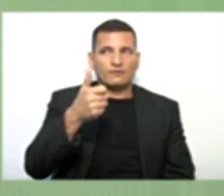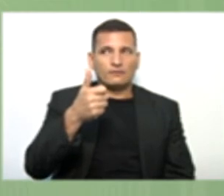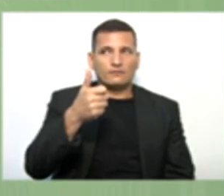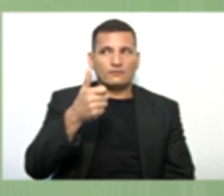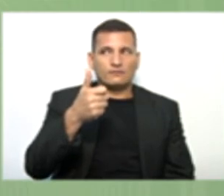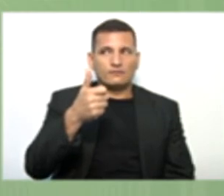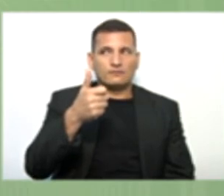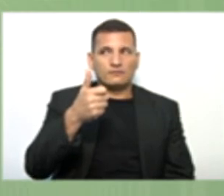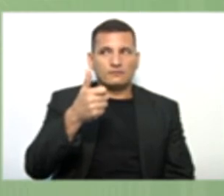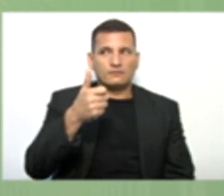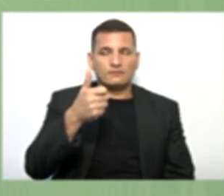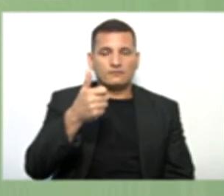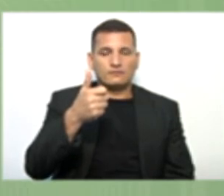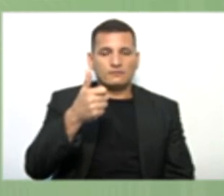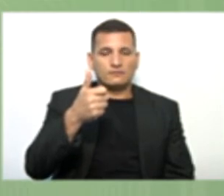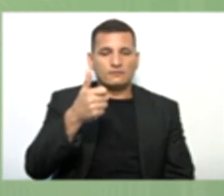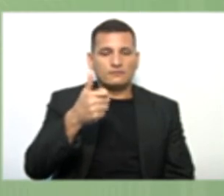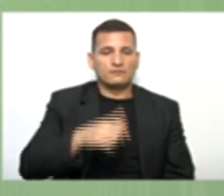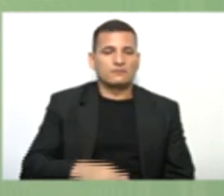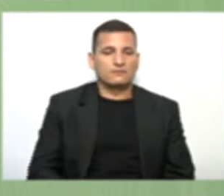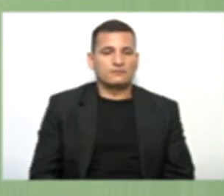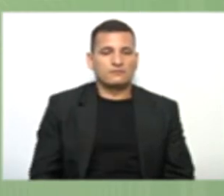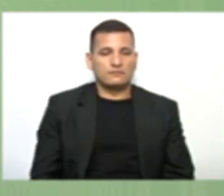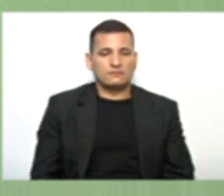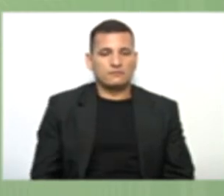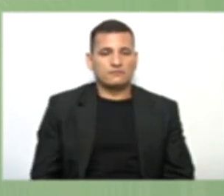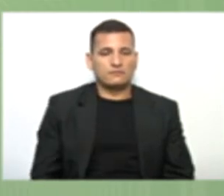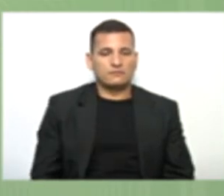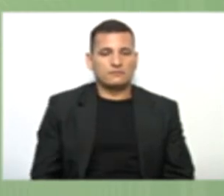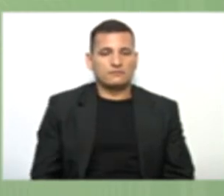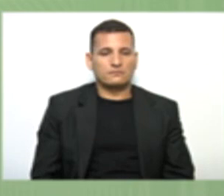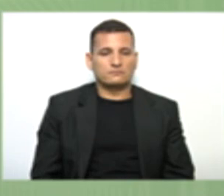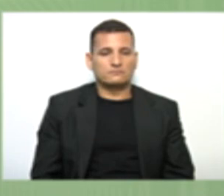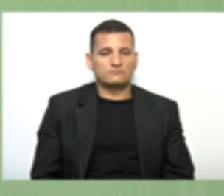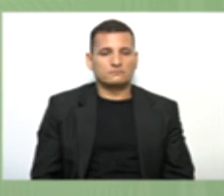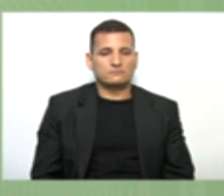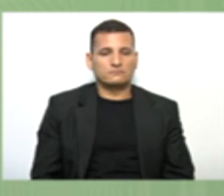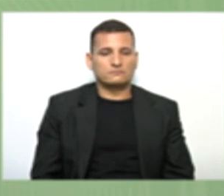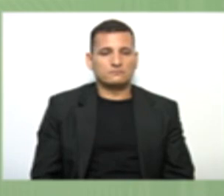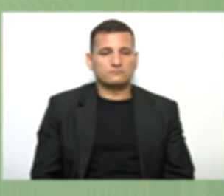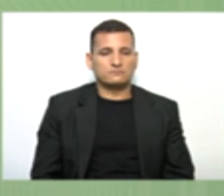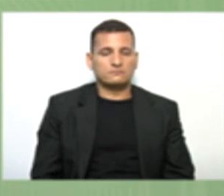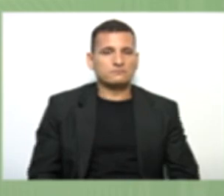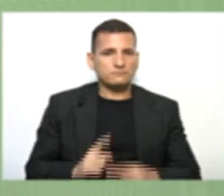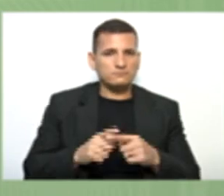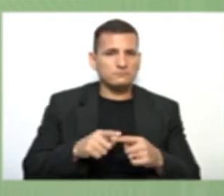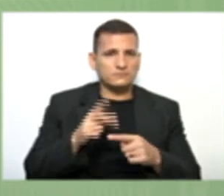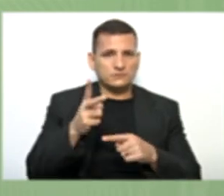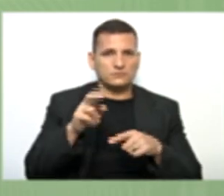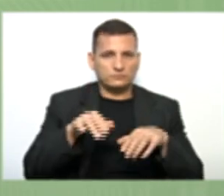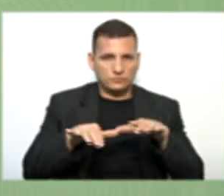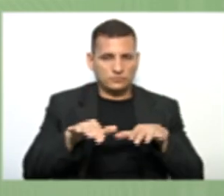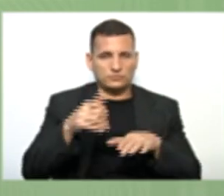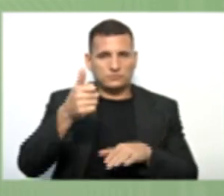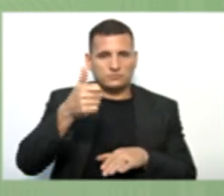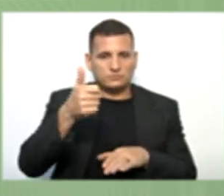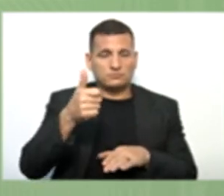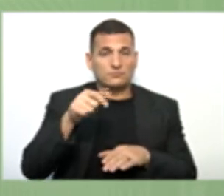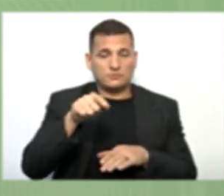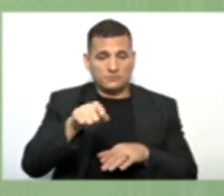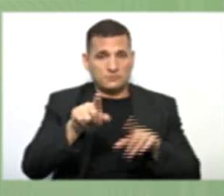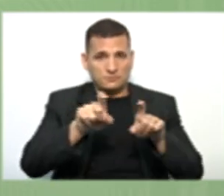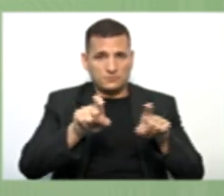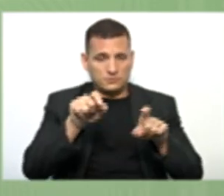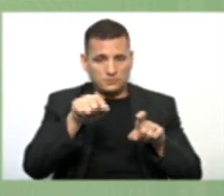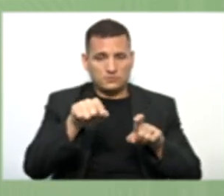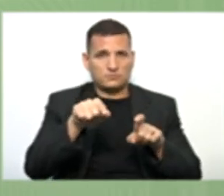Porque toda vez que eu digitar 1, significa que para o computador, para a